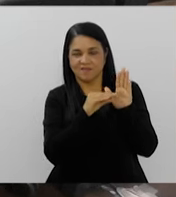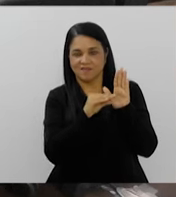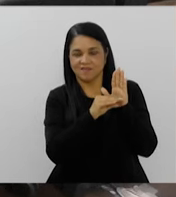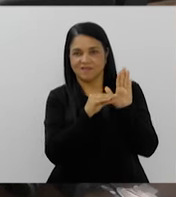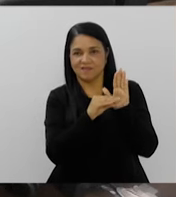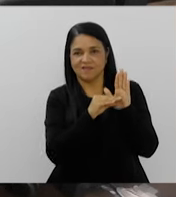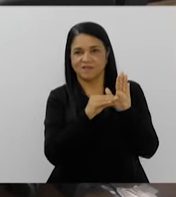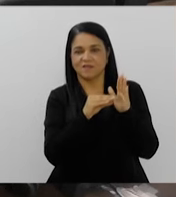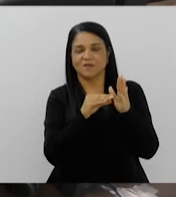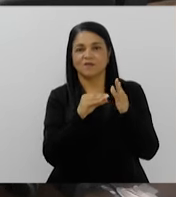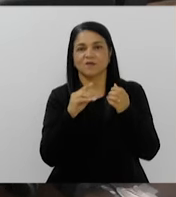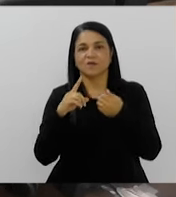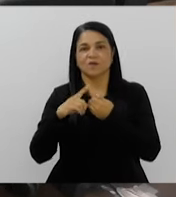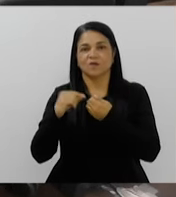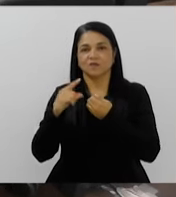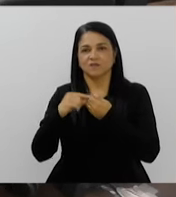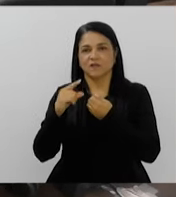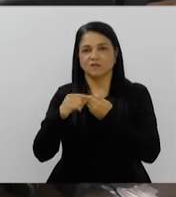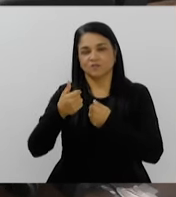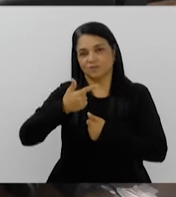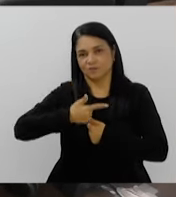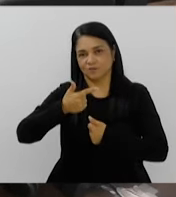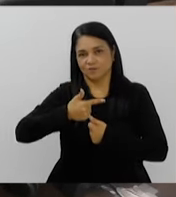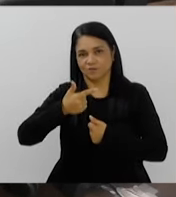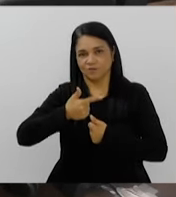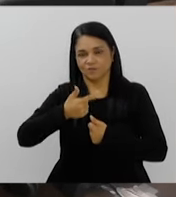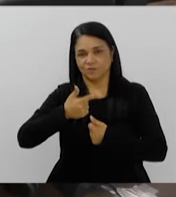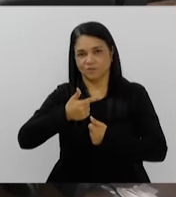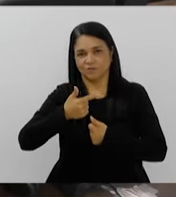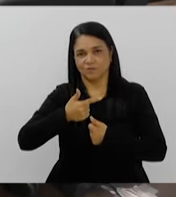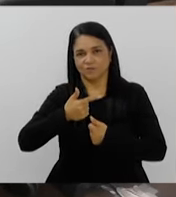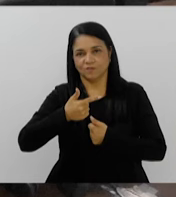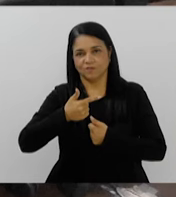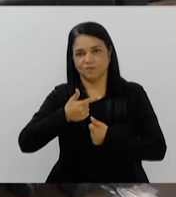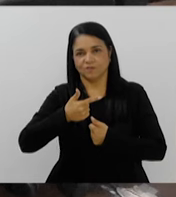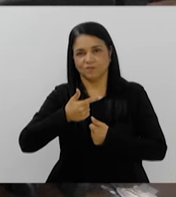o artigo 2º, que